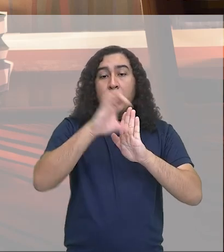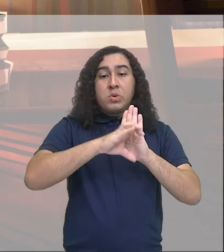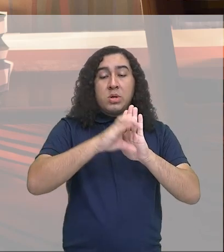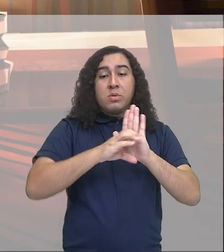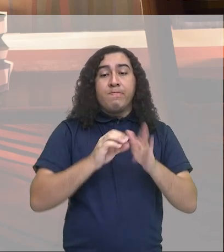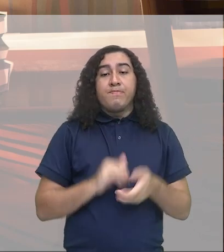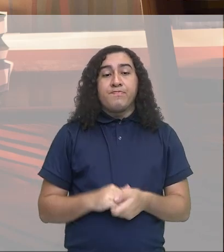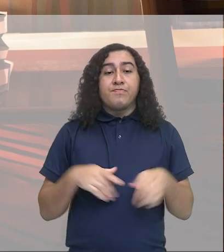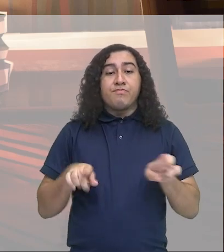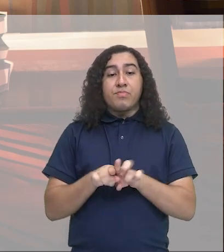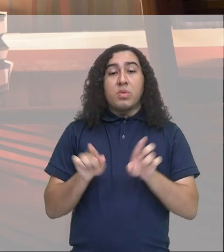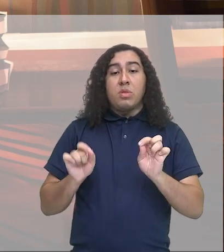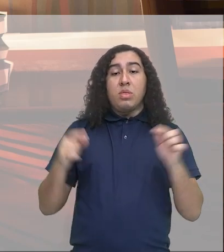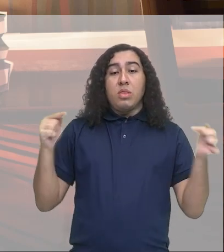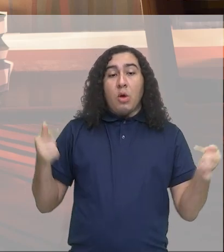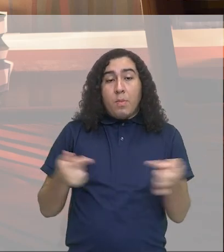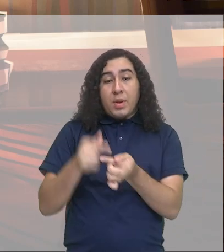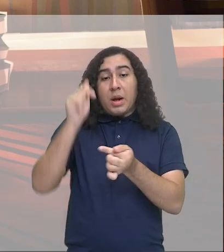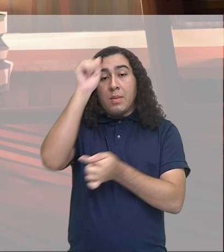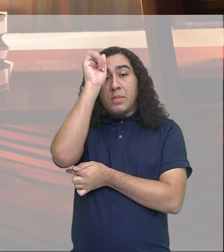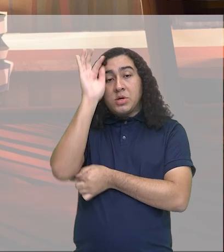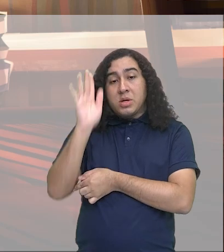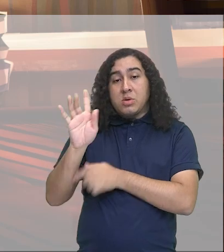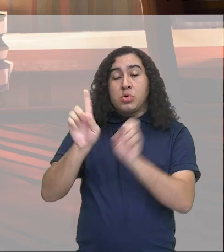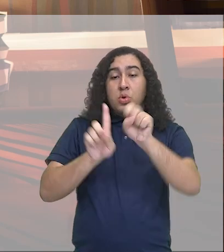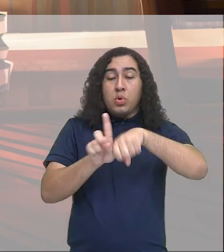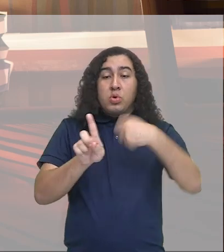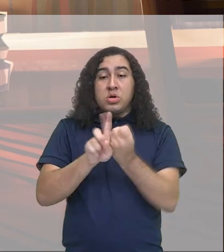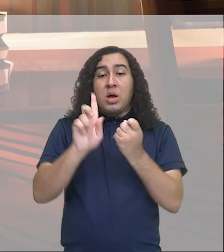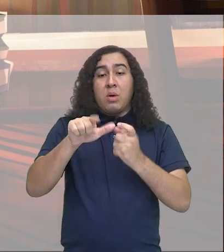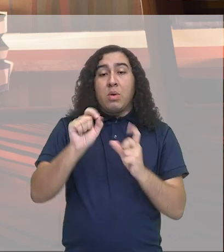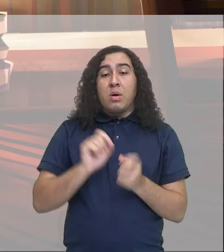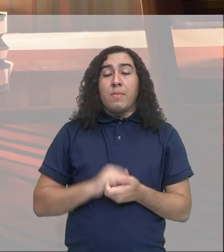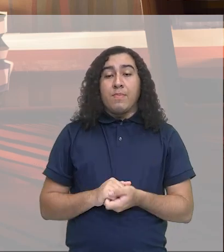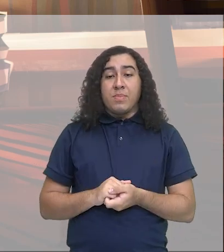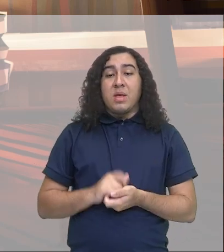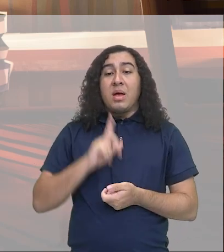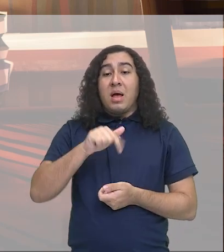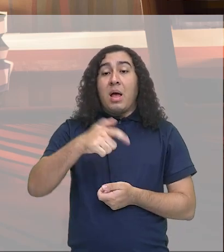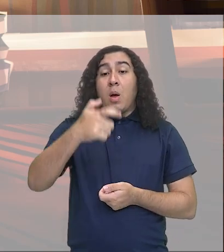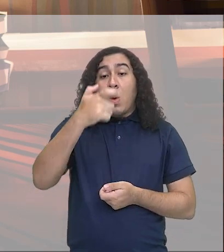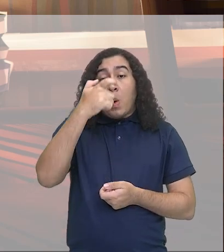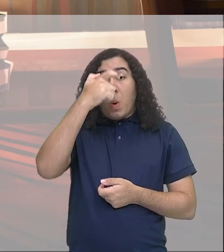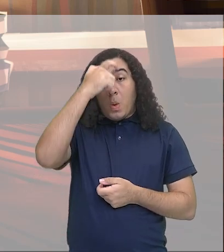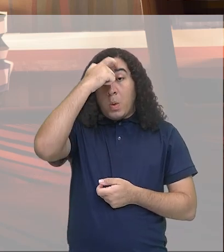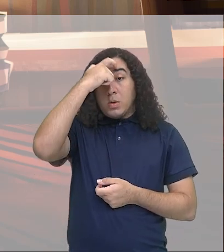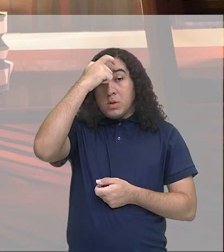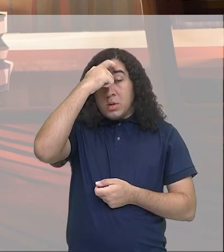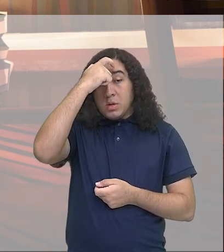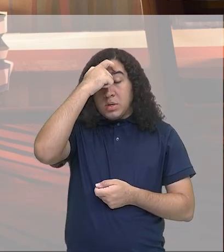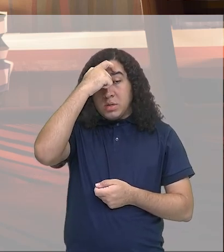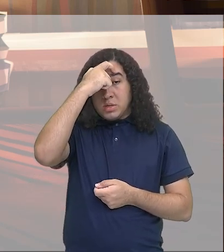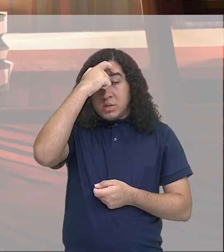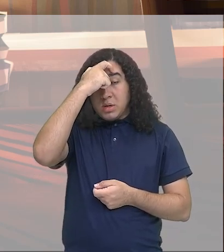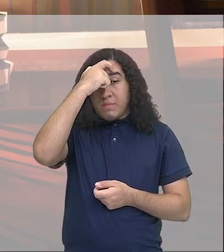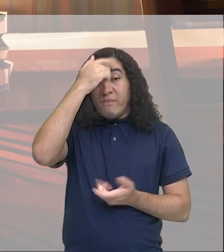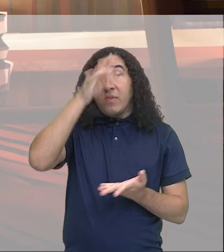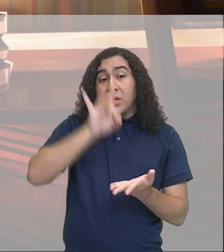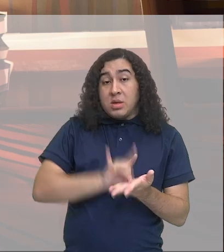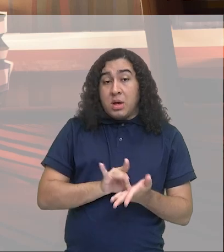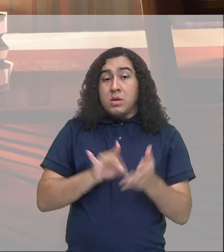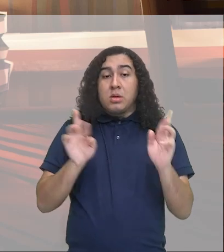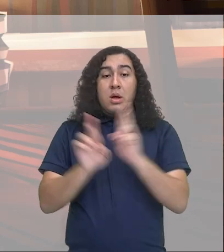conceito. E ele definiu a imaginação sociológica como, olha só, a consciência viva